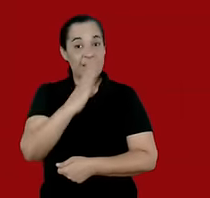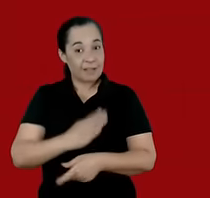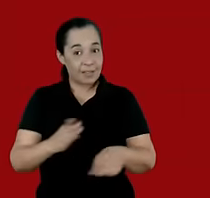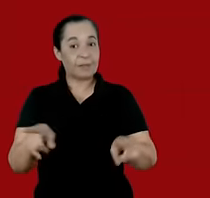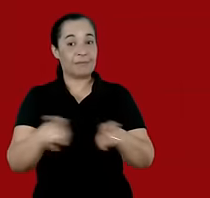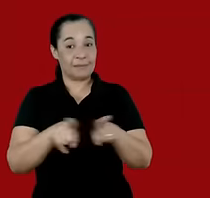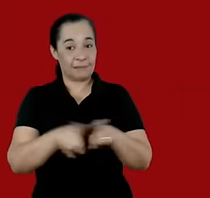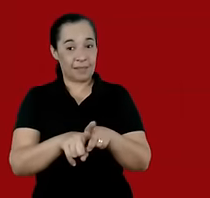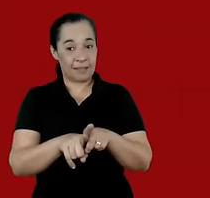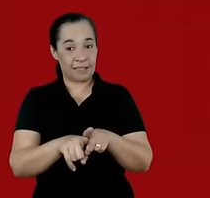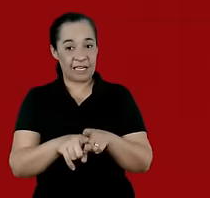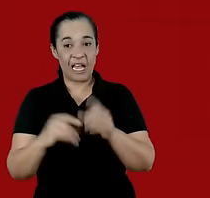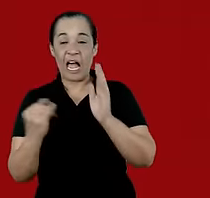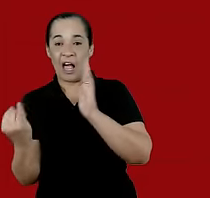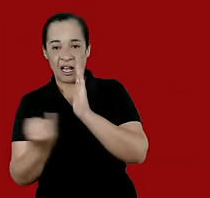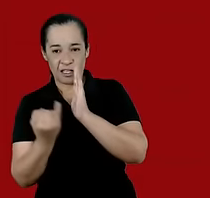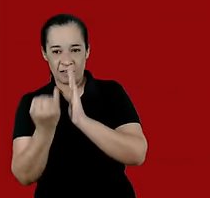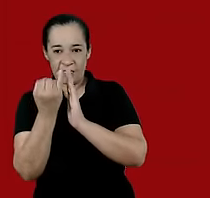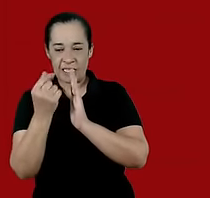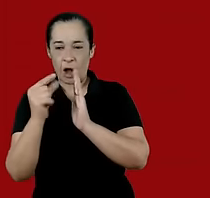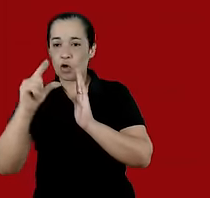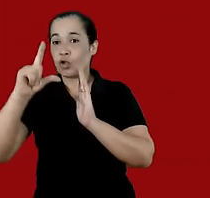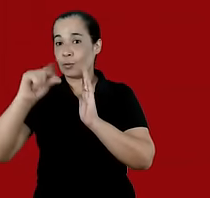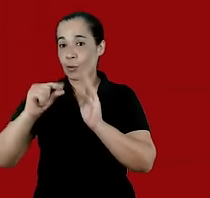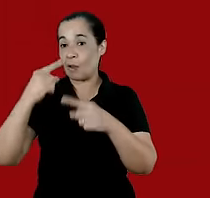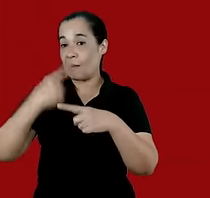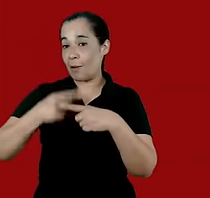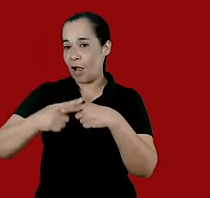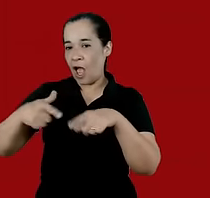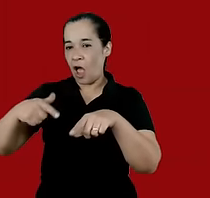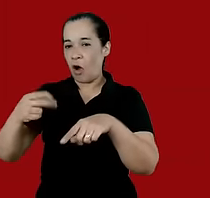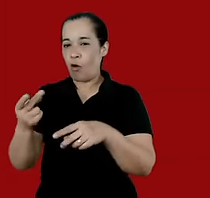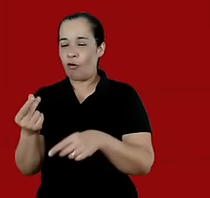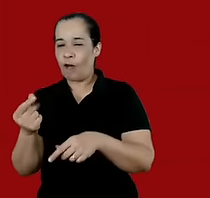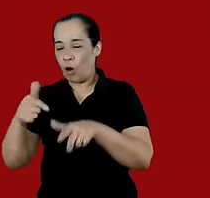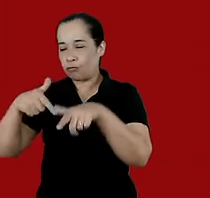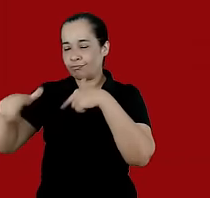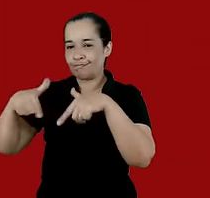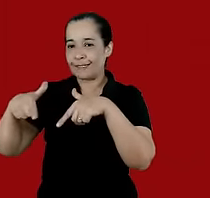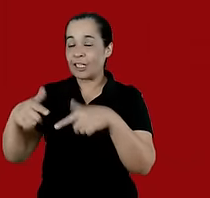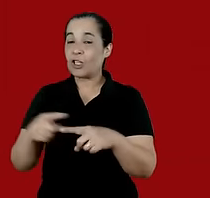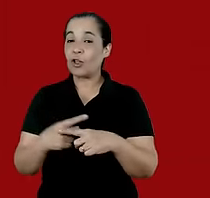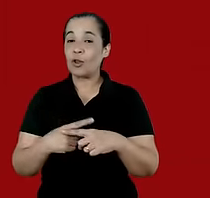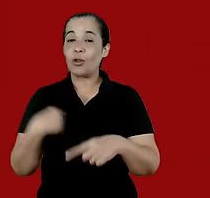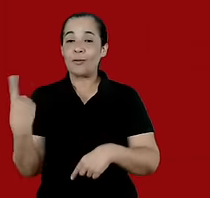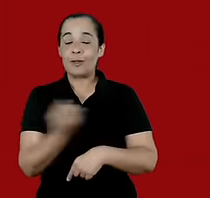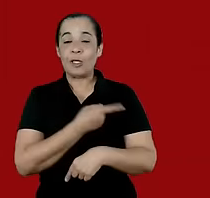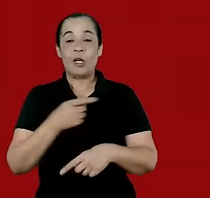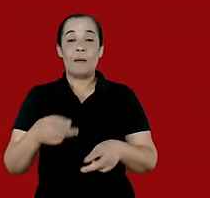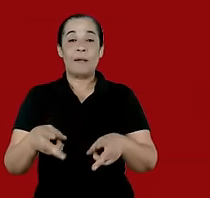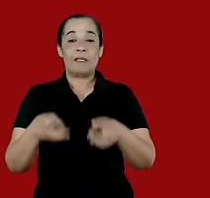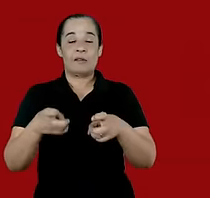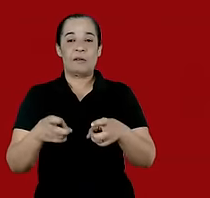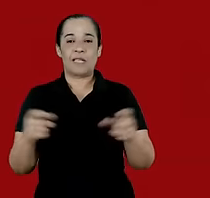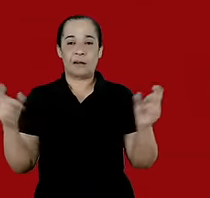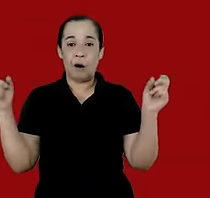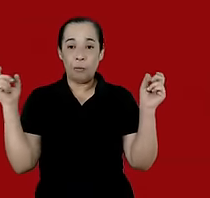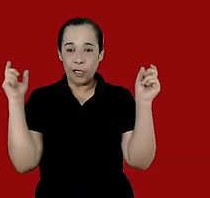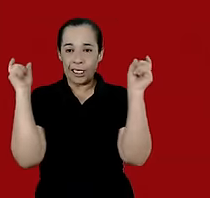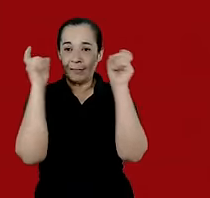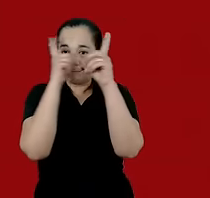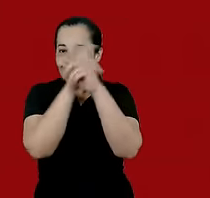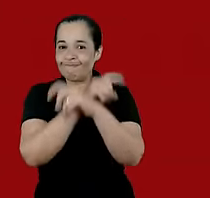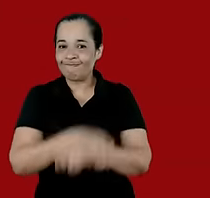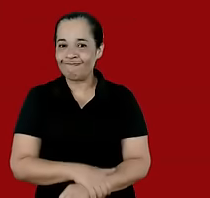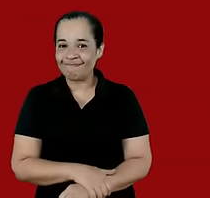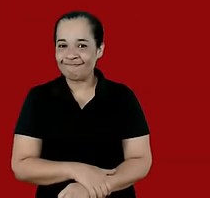desinflação vinha claramente da mão de obra a gente vê que tem uma dificuldade eh a segunda tese que existia é